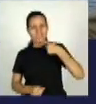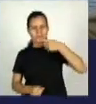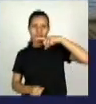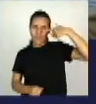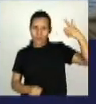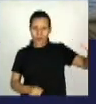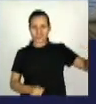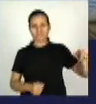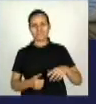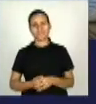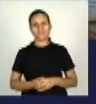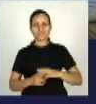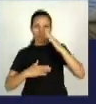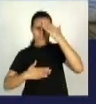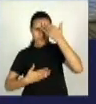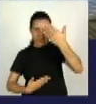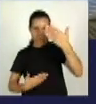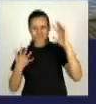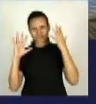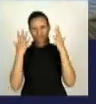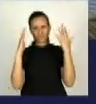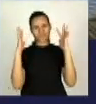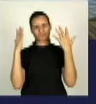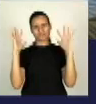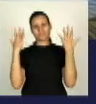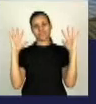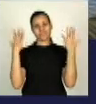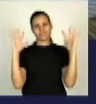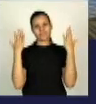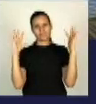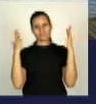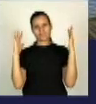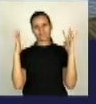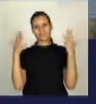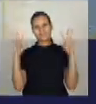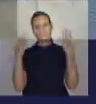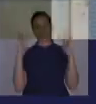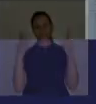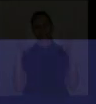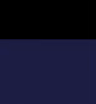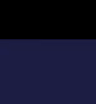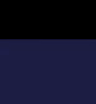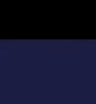estarmos juntos novamente na próxima semana. Obrigado, boa noite.